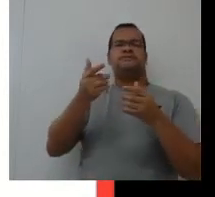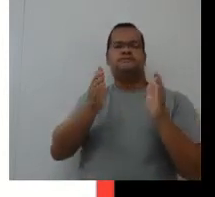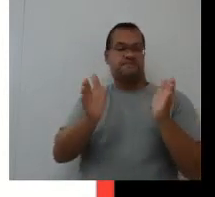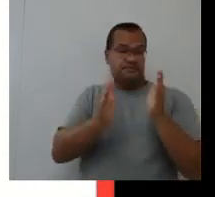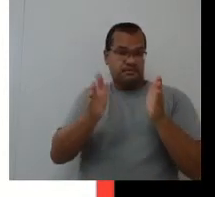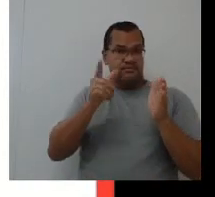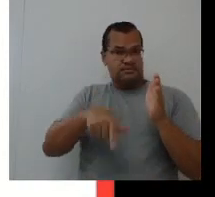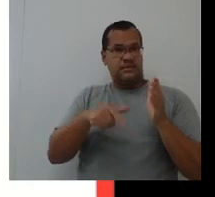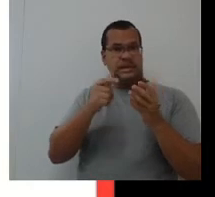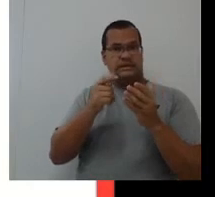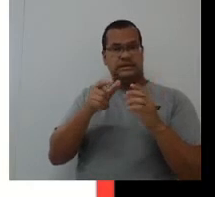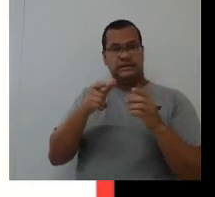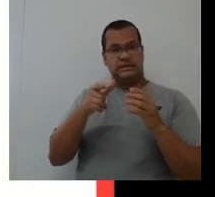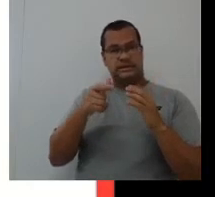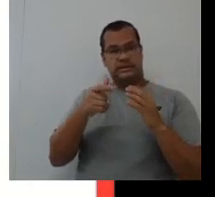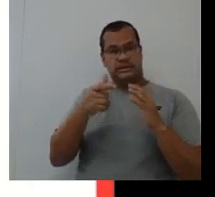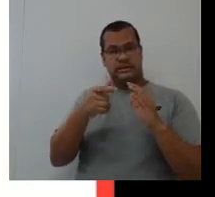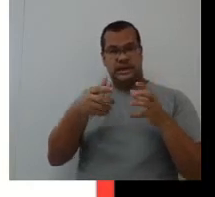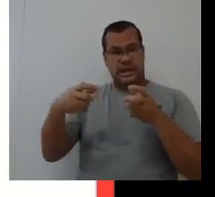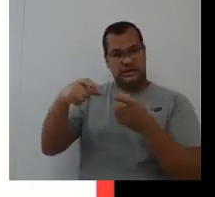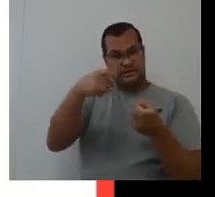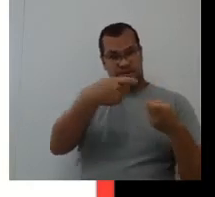das trincheiras, e a gente